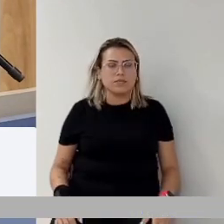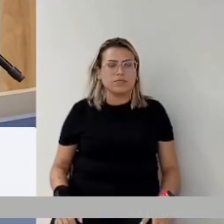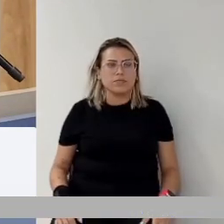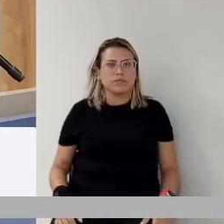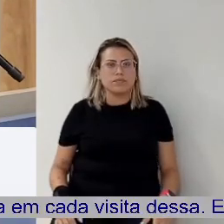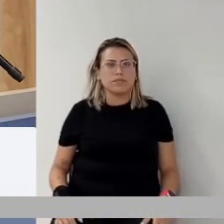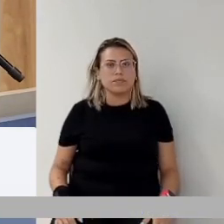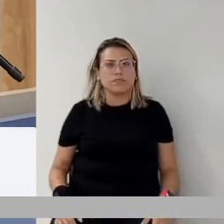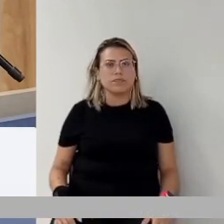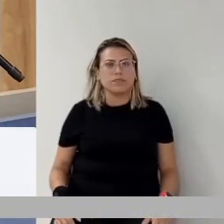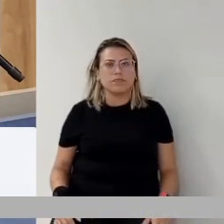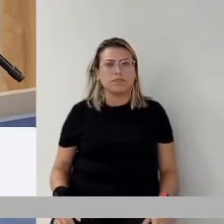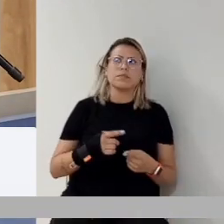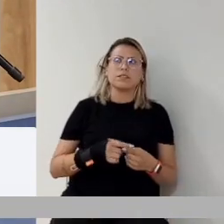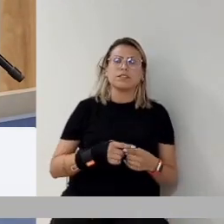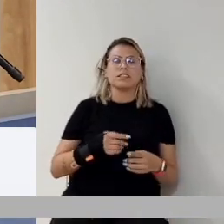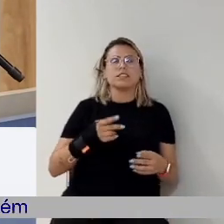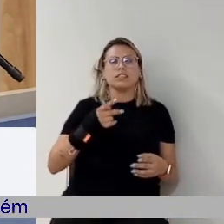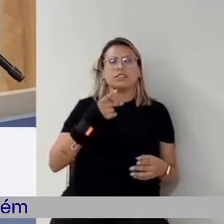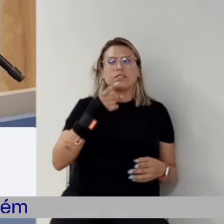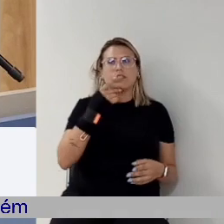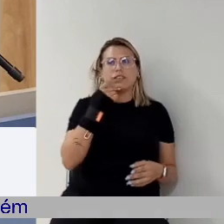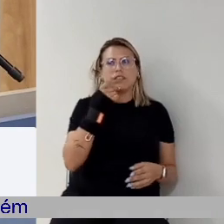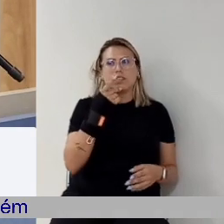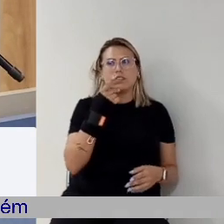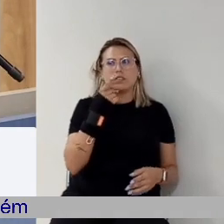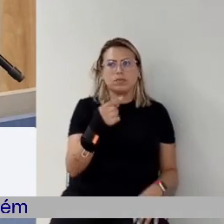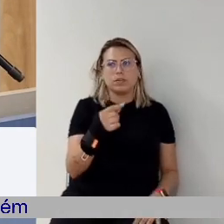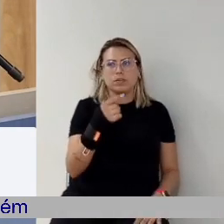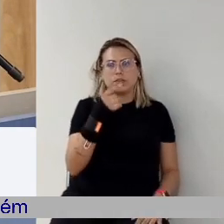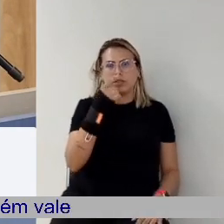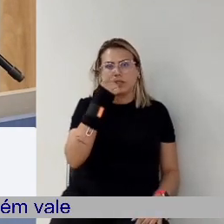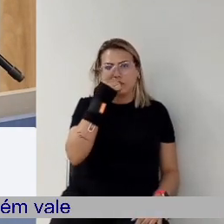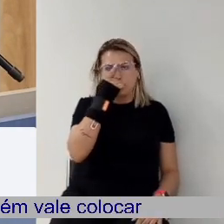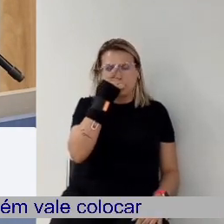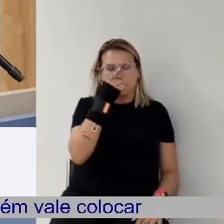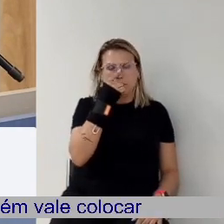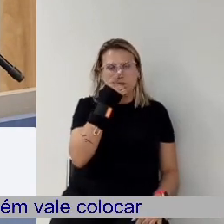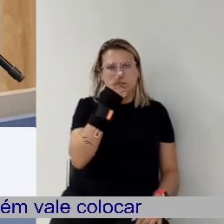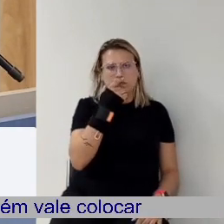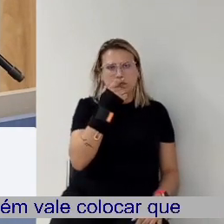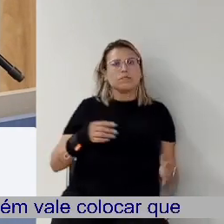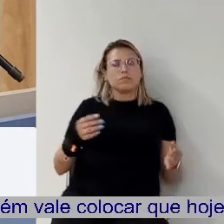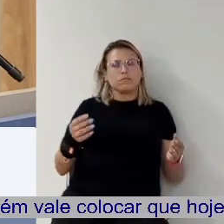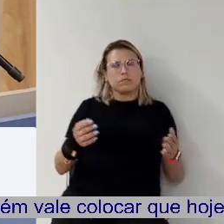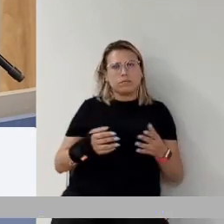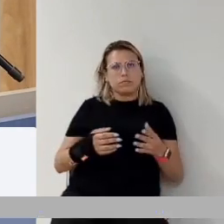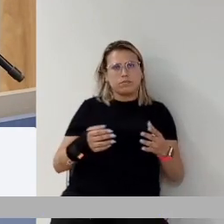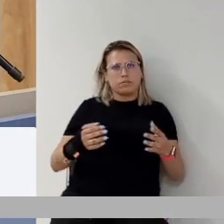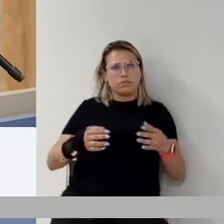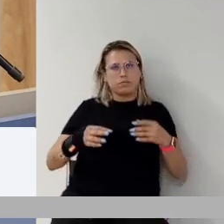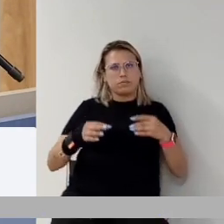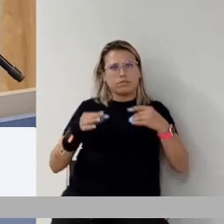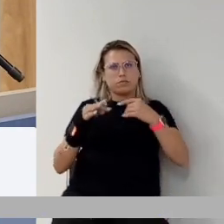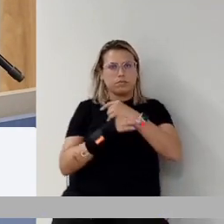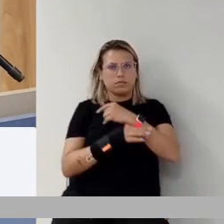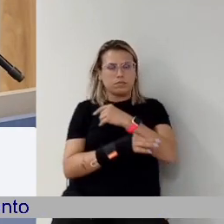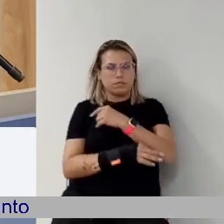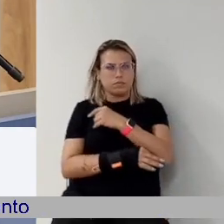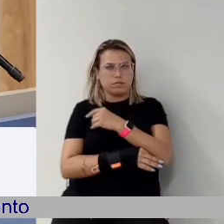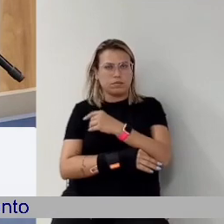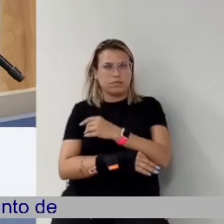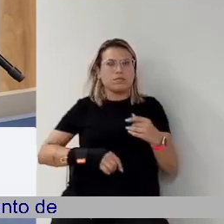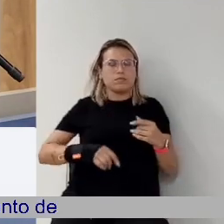saindo pouco das obras hoje também vale colocar que hoje tabuleiro tá passando pelo repovoamento de